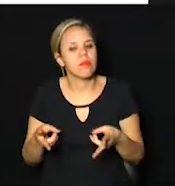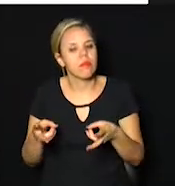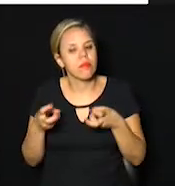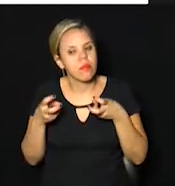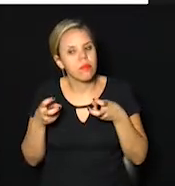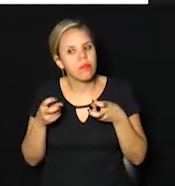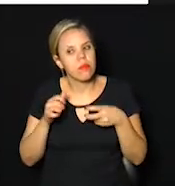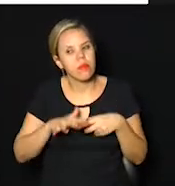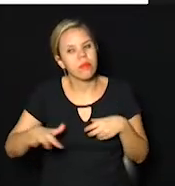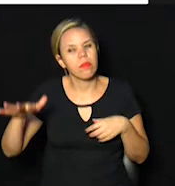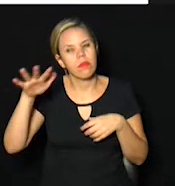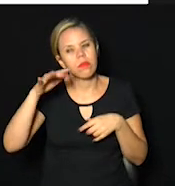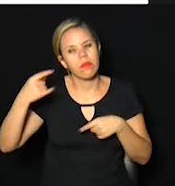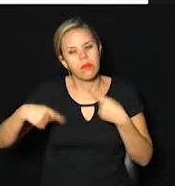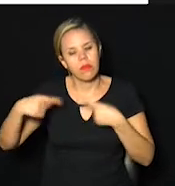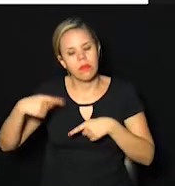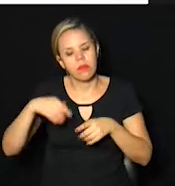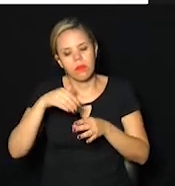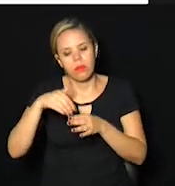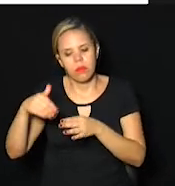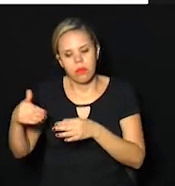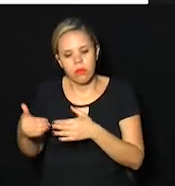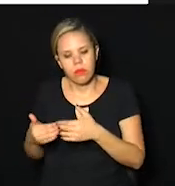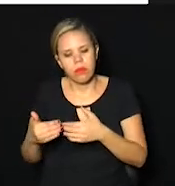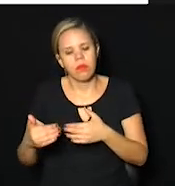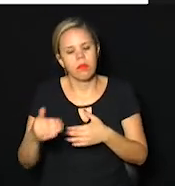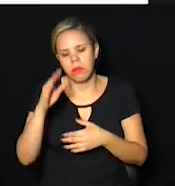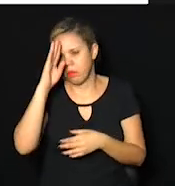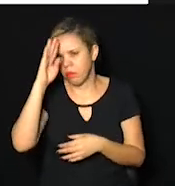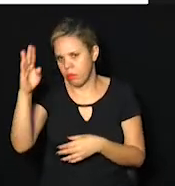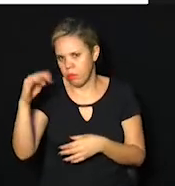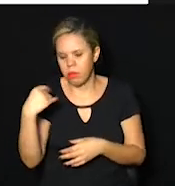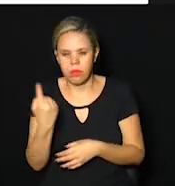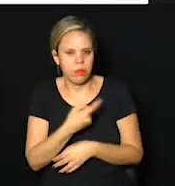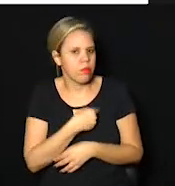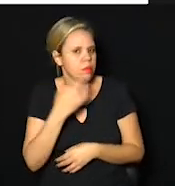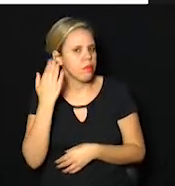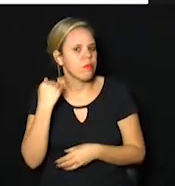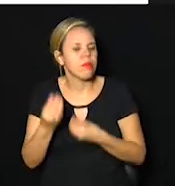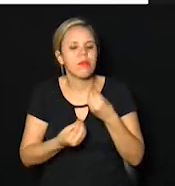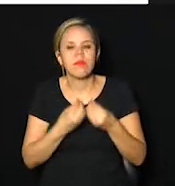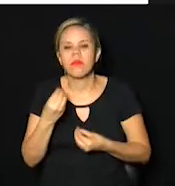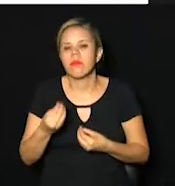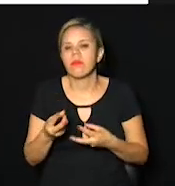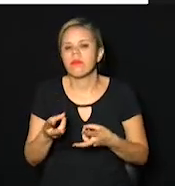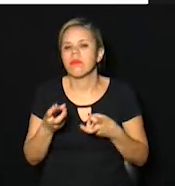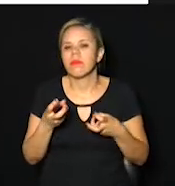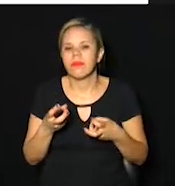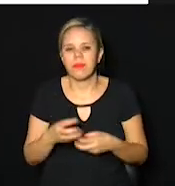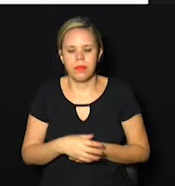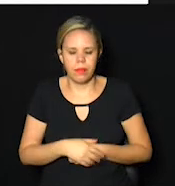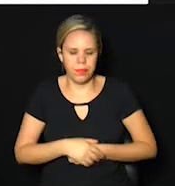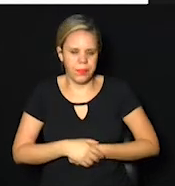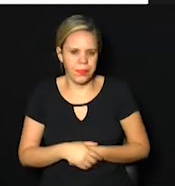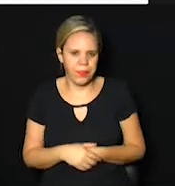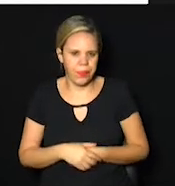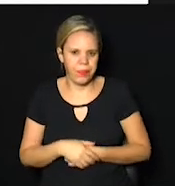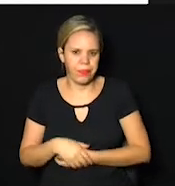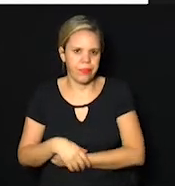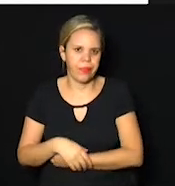gente olha para o ambiente eleitoral, é fundamental que a gente saiba como observar, né? Quando a